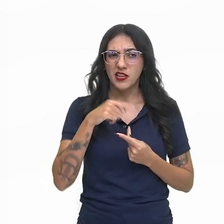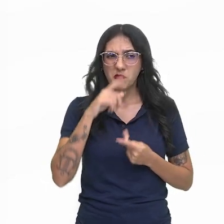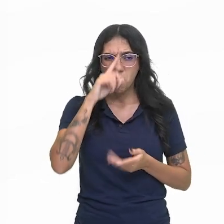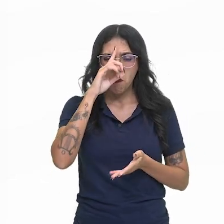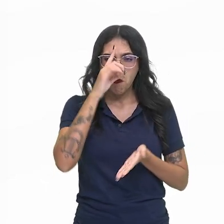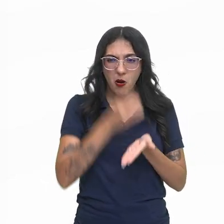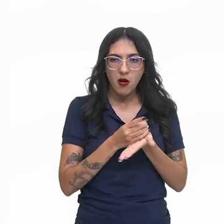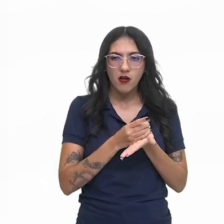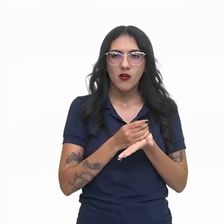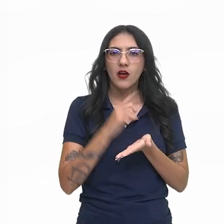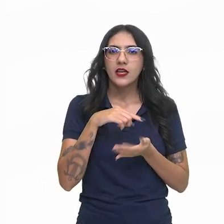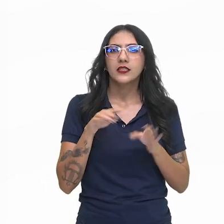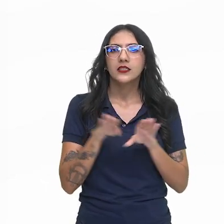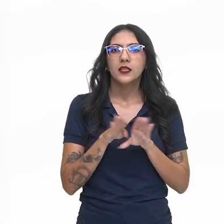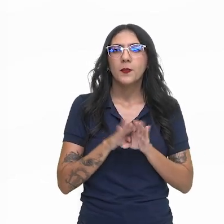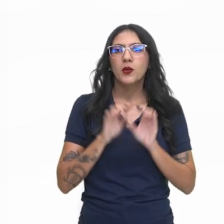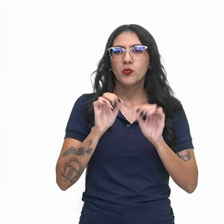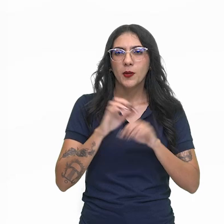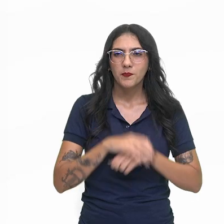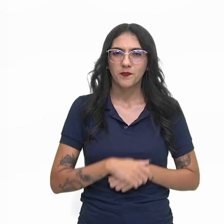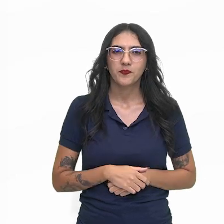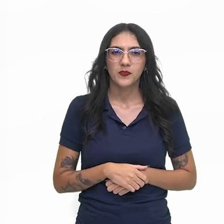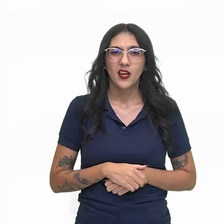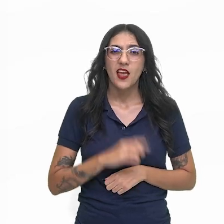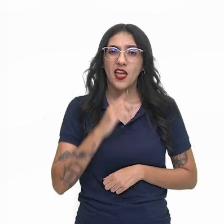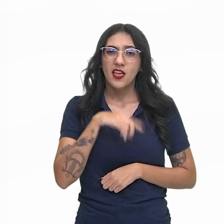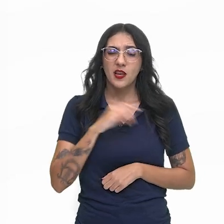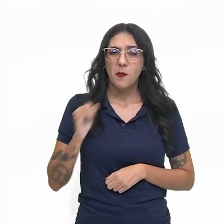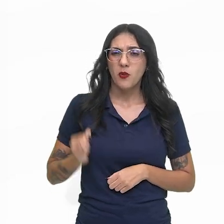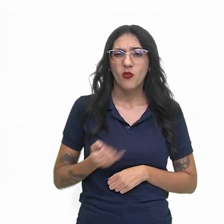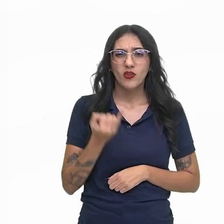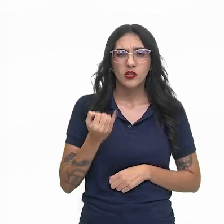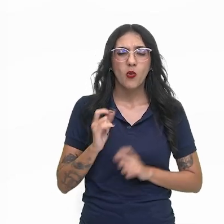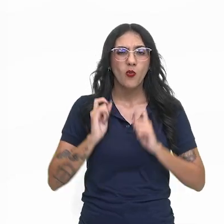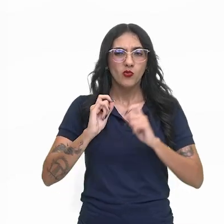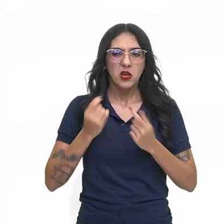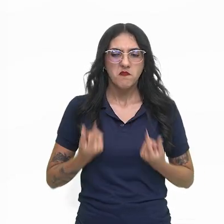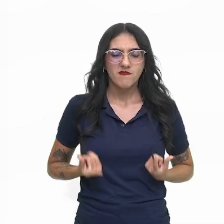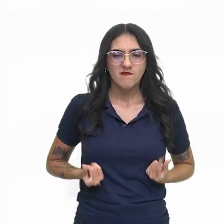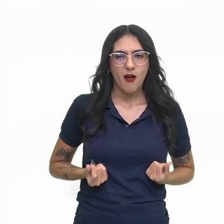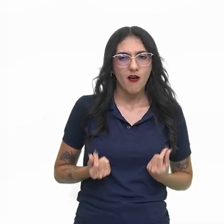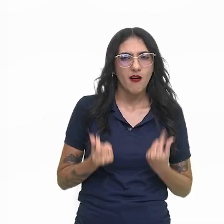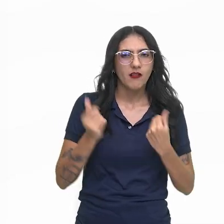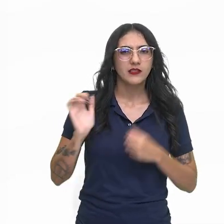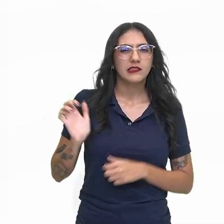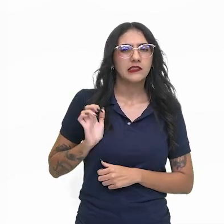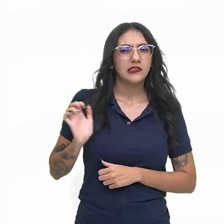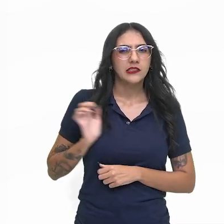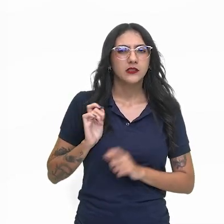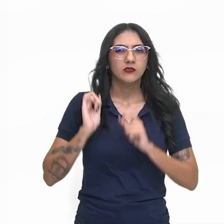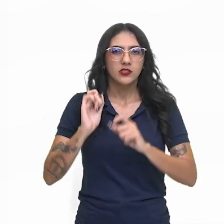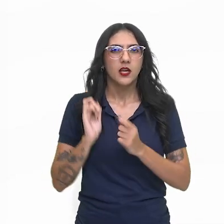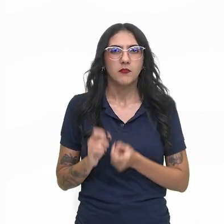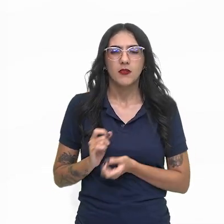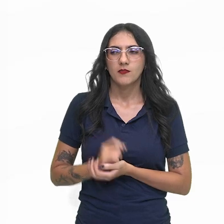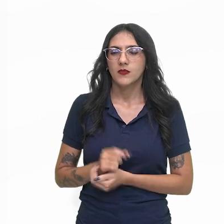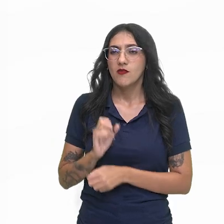chileno também ficou conhecido por enriquecer-se via tráfico internacional de